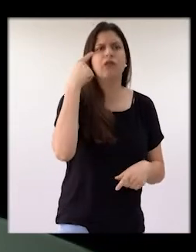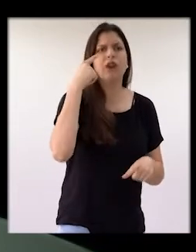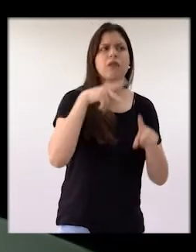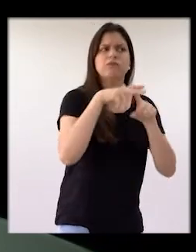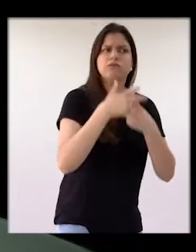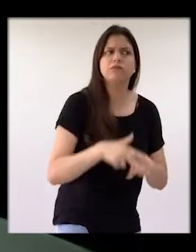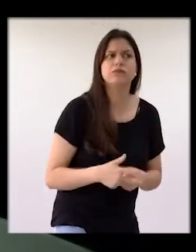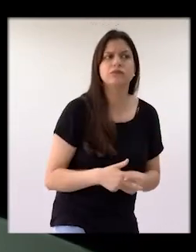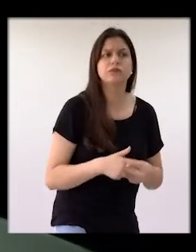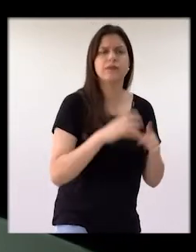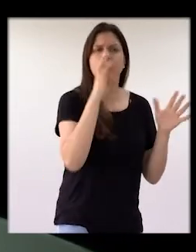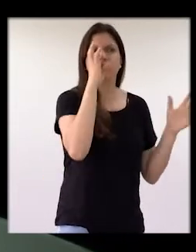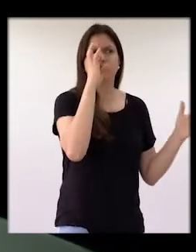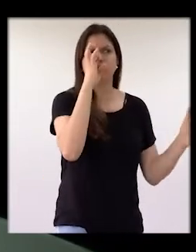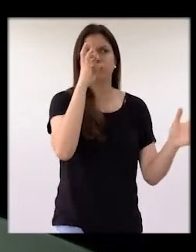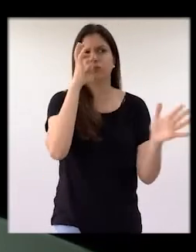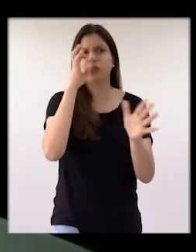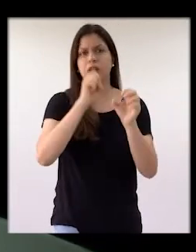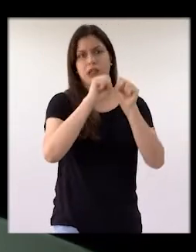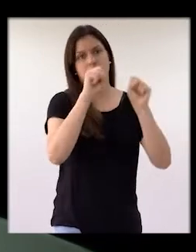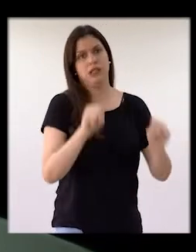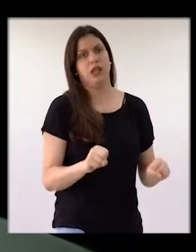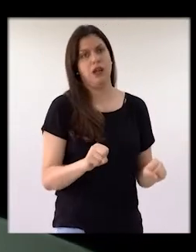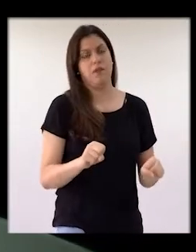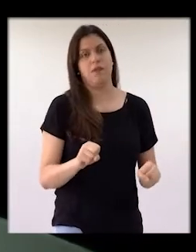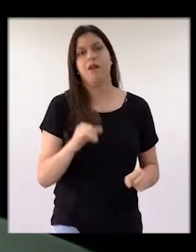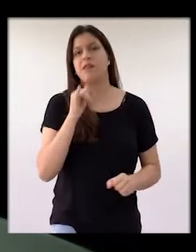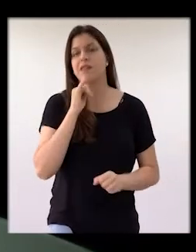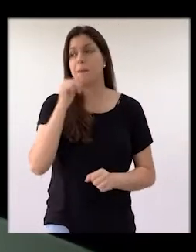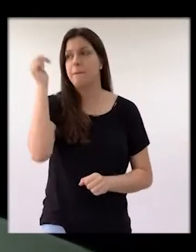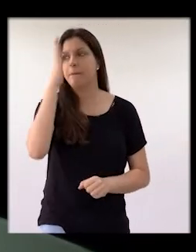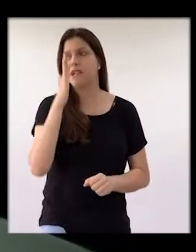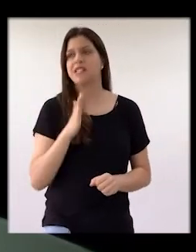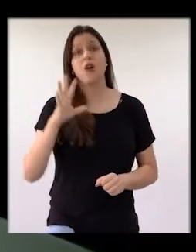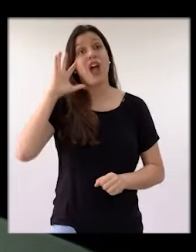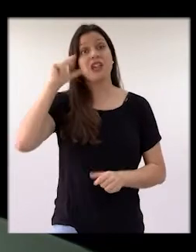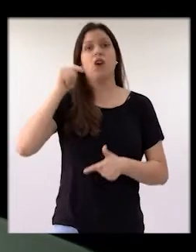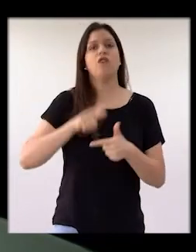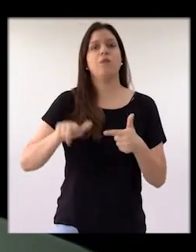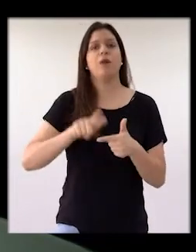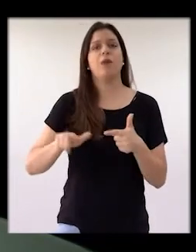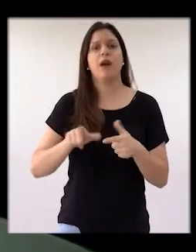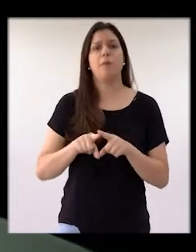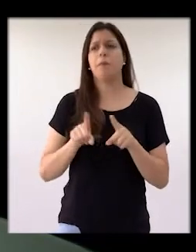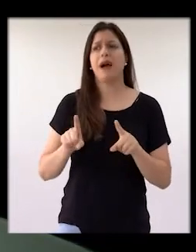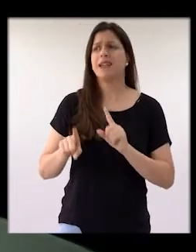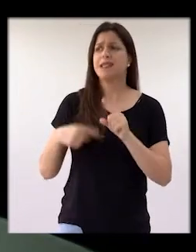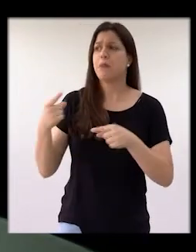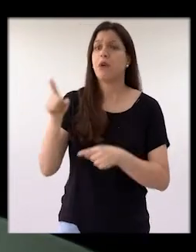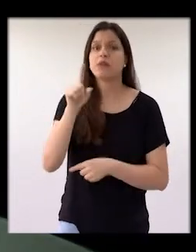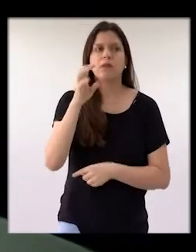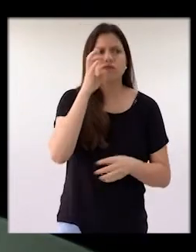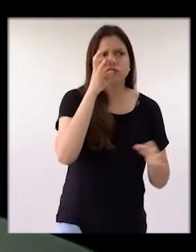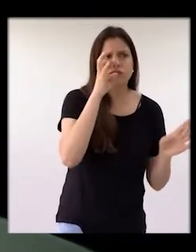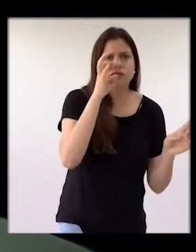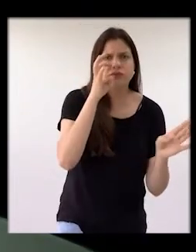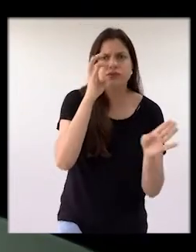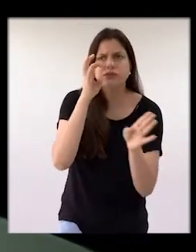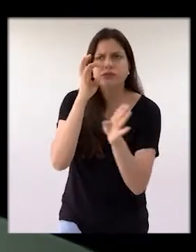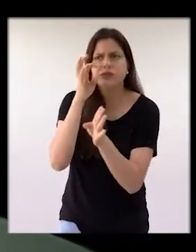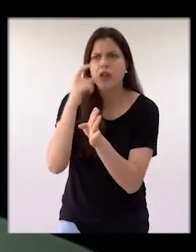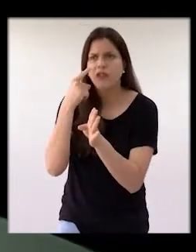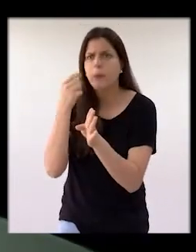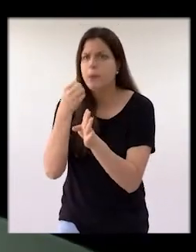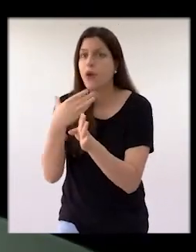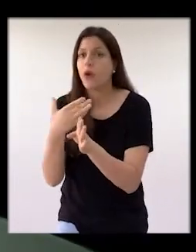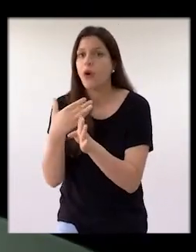boa manutenção, eu tenho que ter vários fatores que me possibilitem acompanhar esse sistema, né? Uma coisa muito do Brasil, a gente resolve o problema, mas